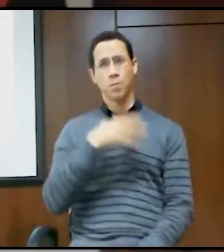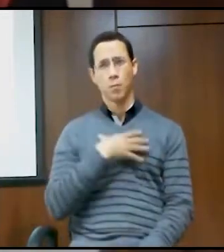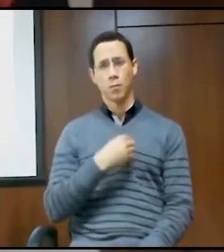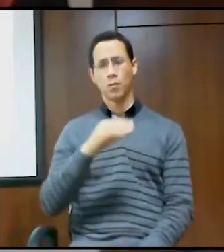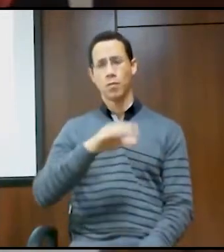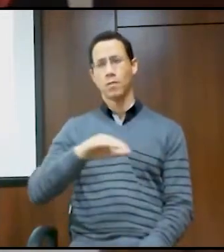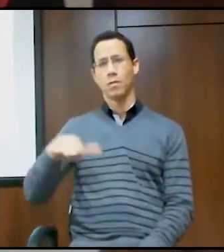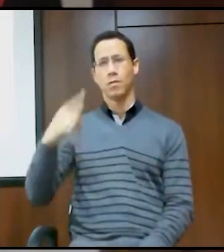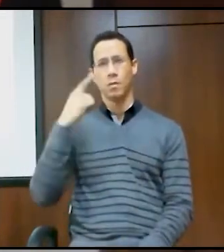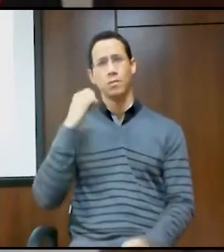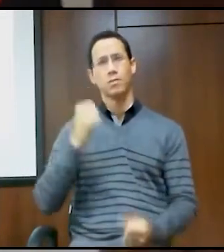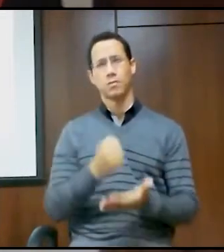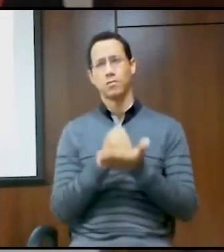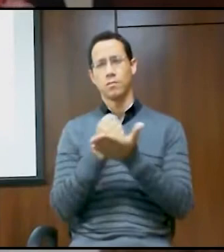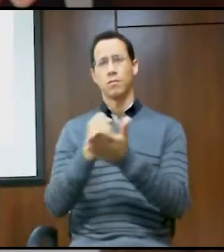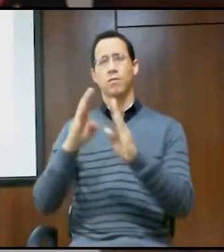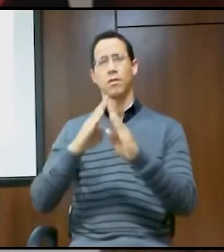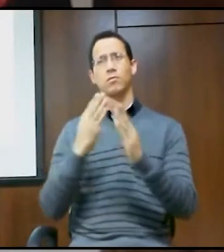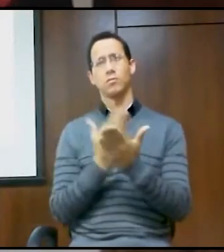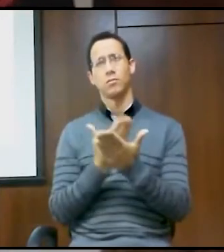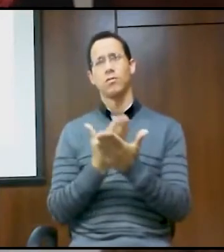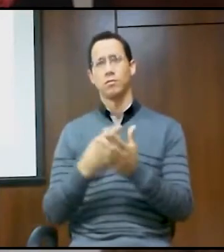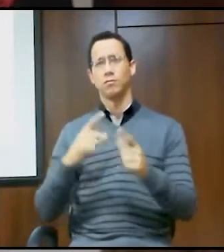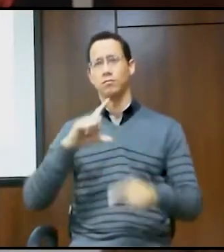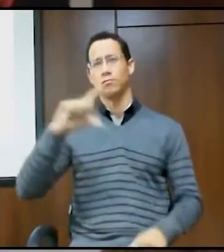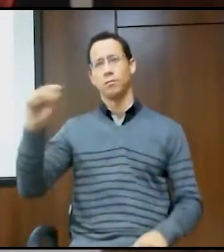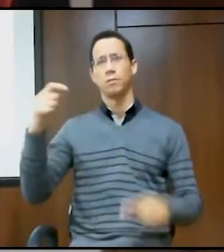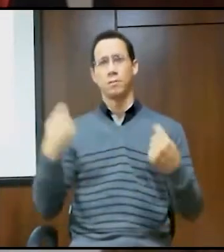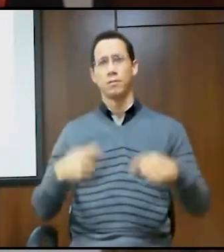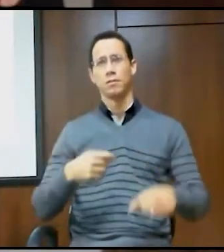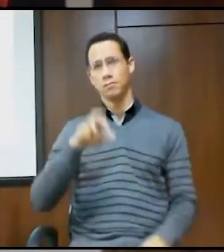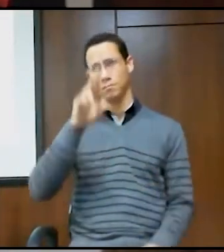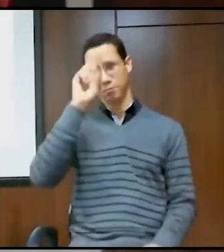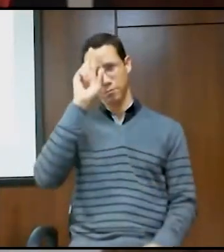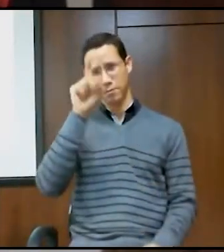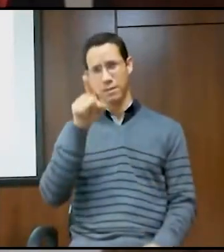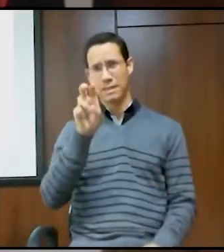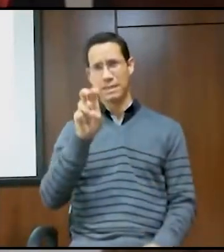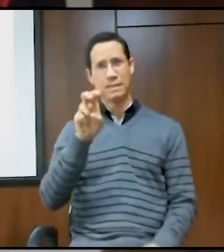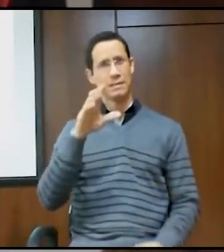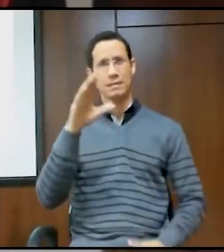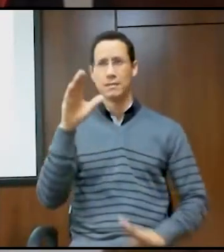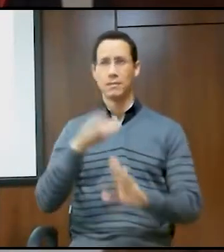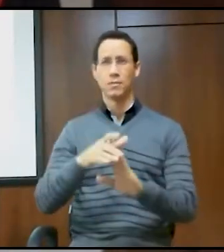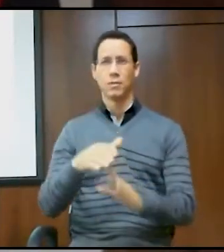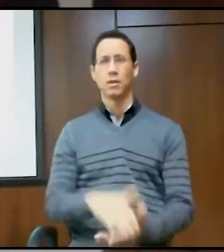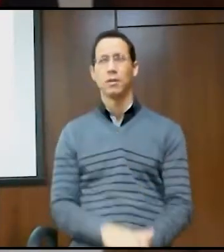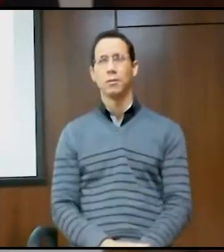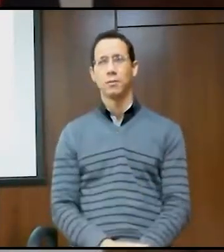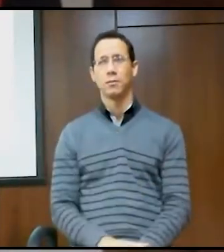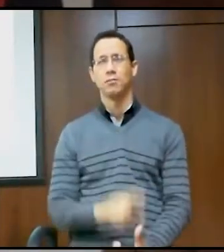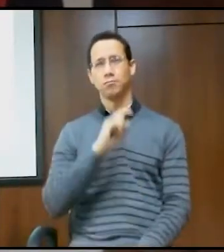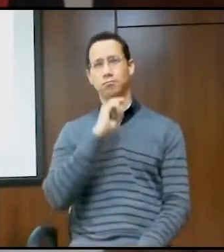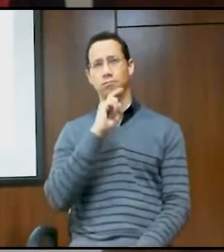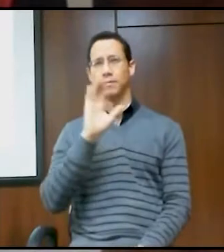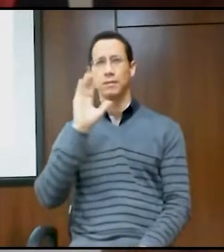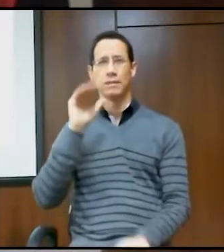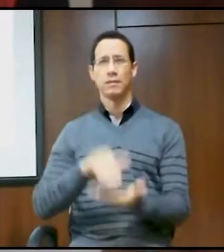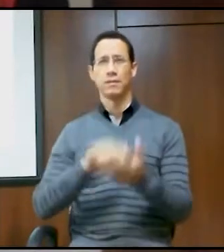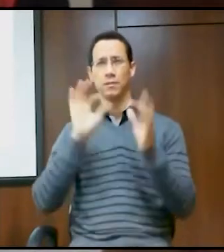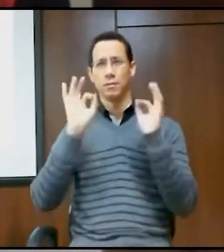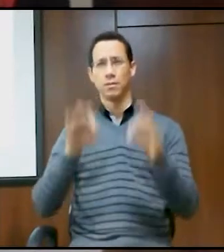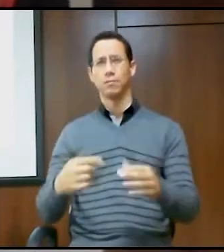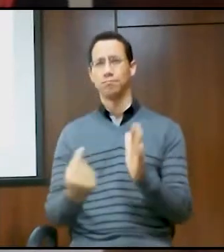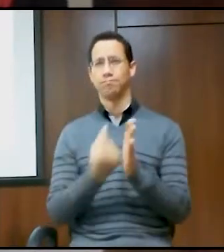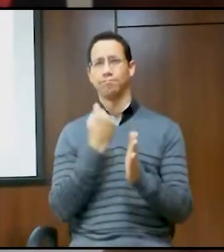vou precisar levar eles na escola, vou precisar sair aqui meio de 15, assim, estourando, então talvez eu não consiga ficar para as perguntas,